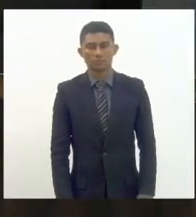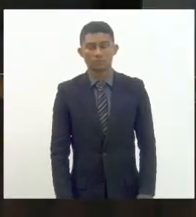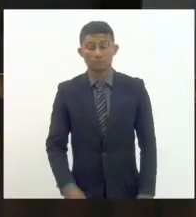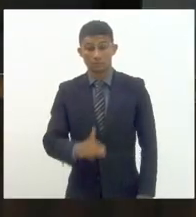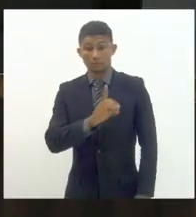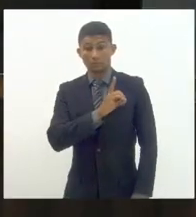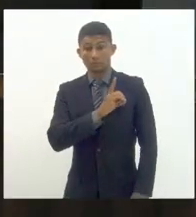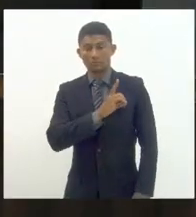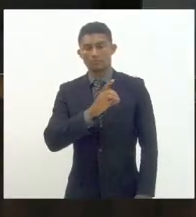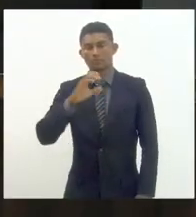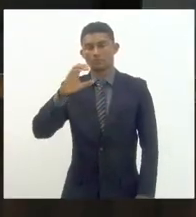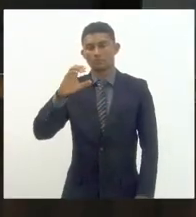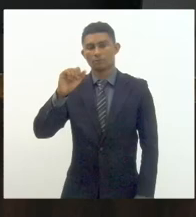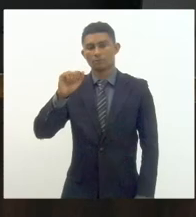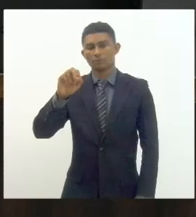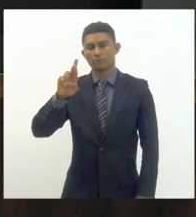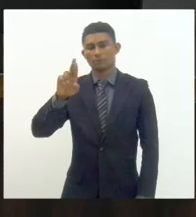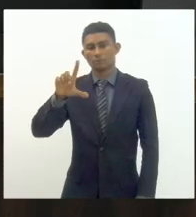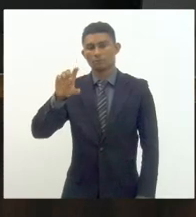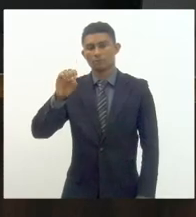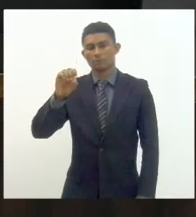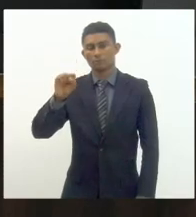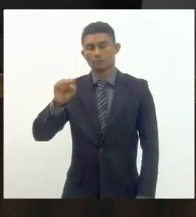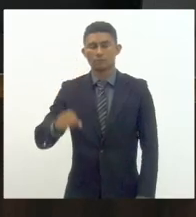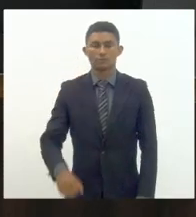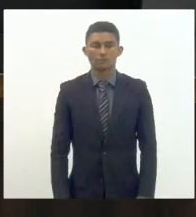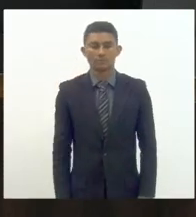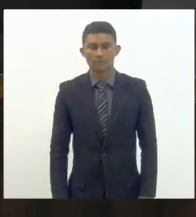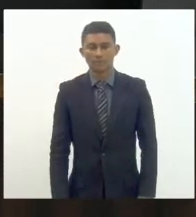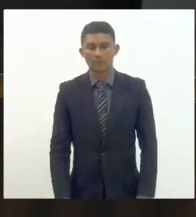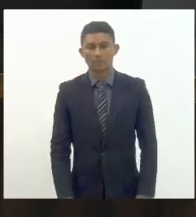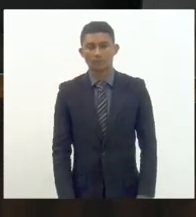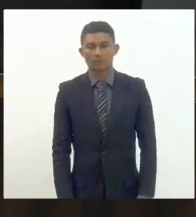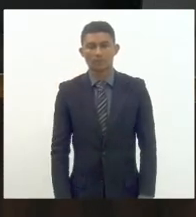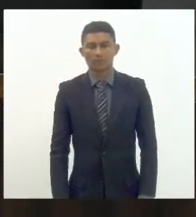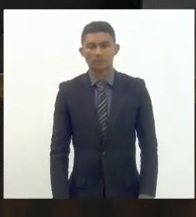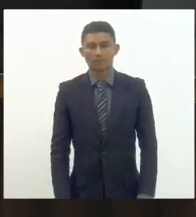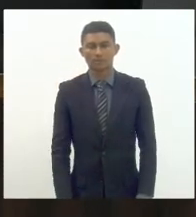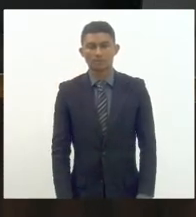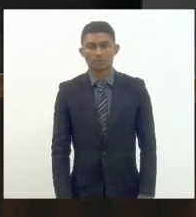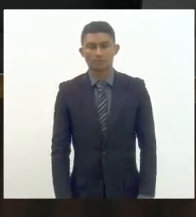delegado Carlos Augusto. Deputado delegado Carlos Augusto.